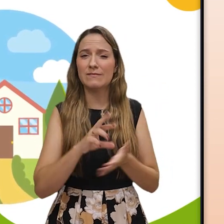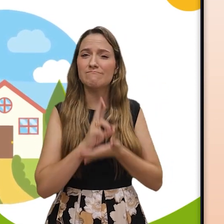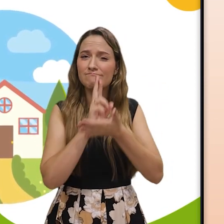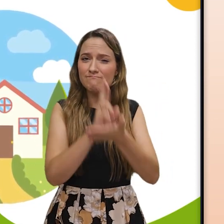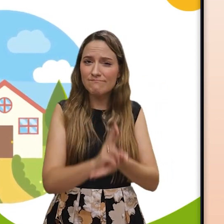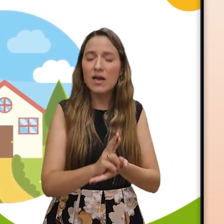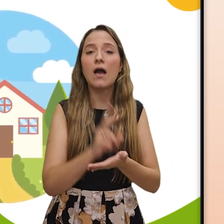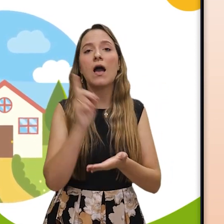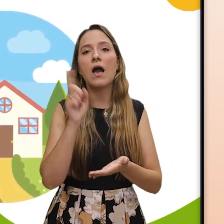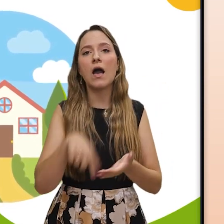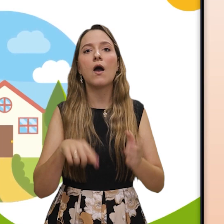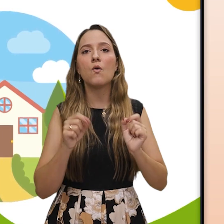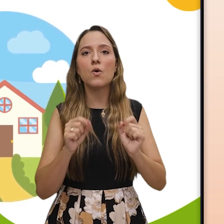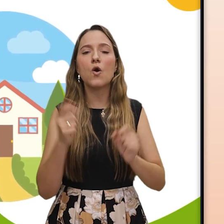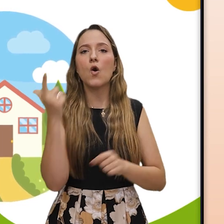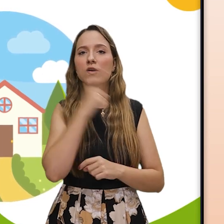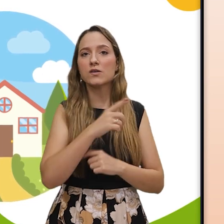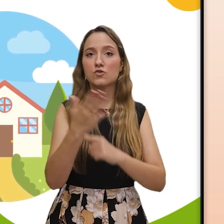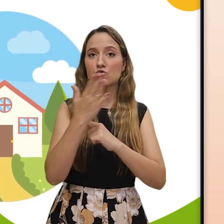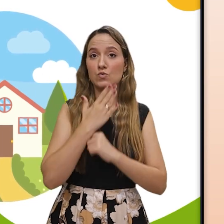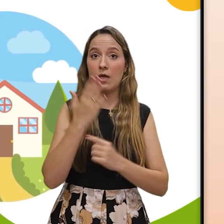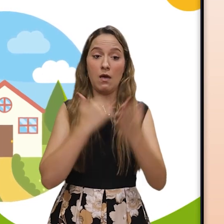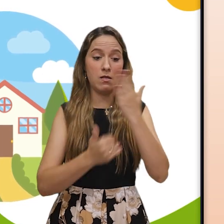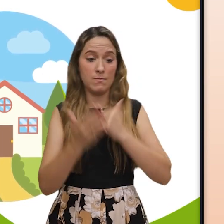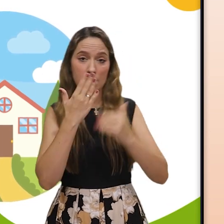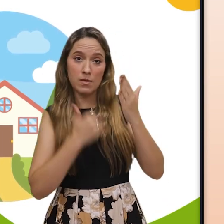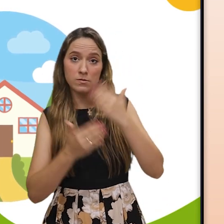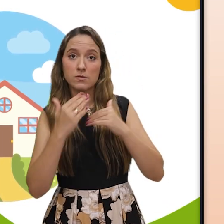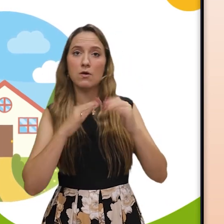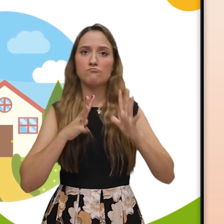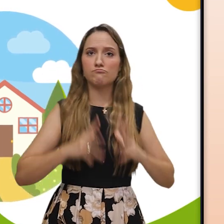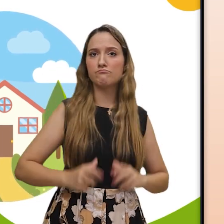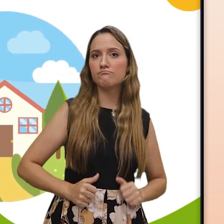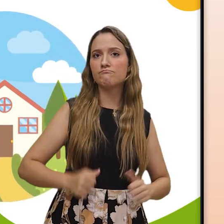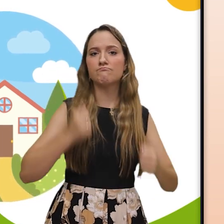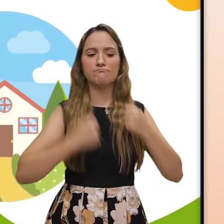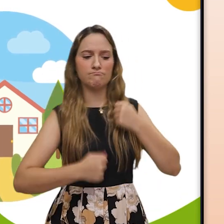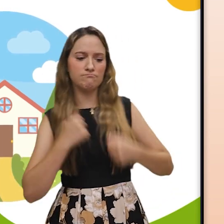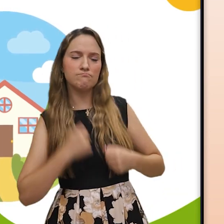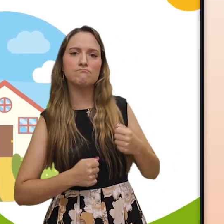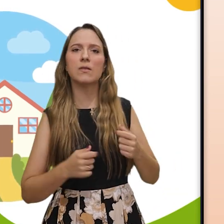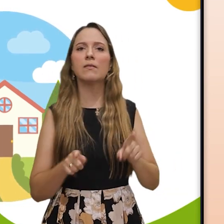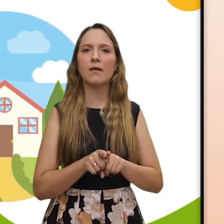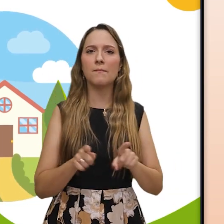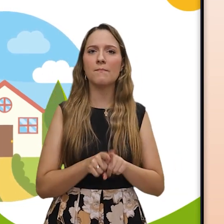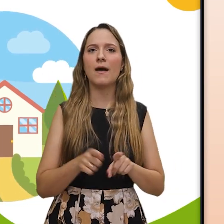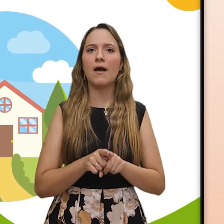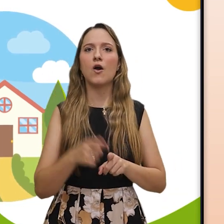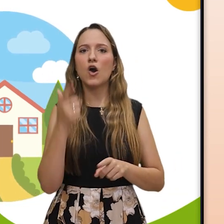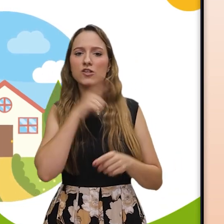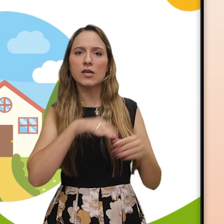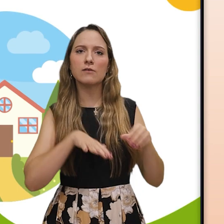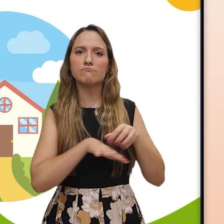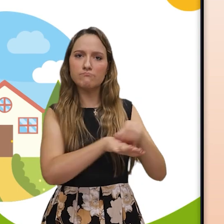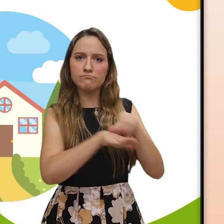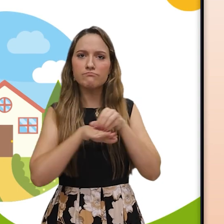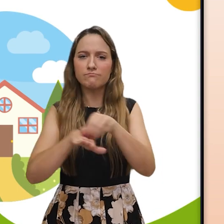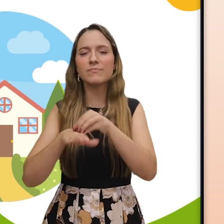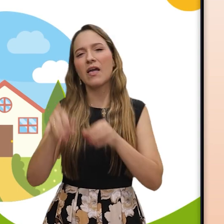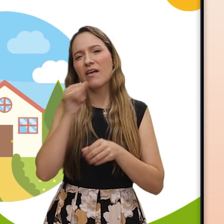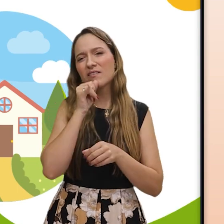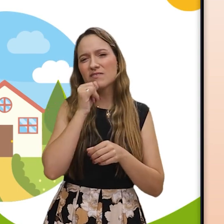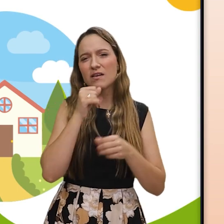para alimentação, higiene, mobilidade, para os carros, caminhões e trens se